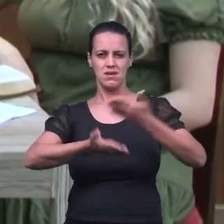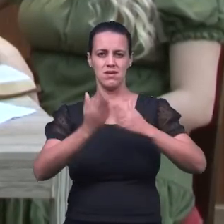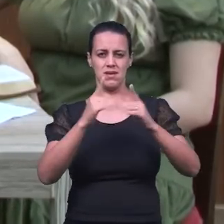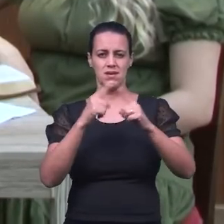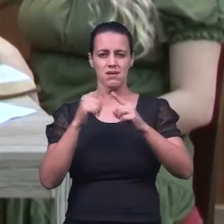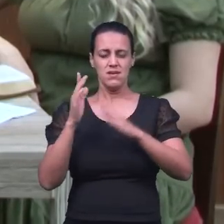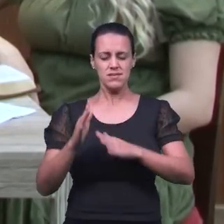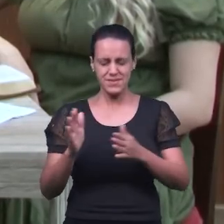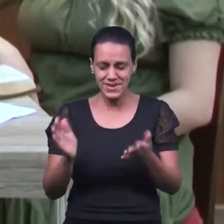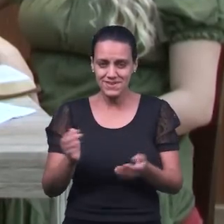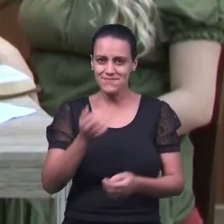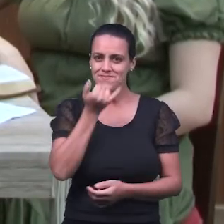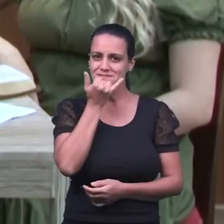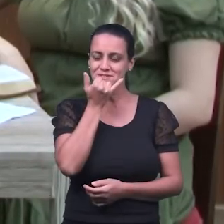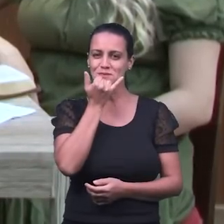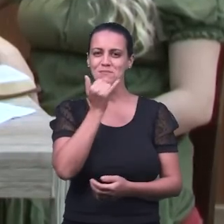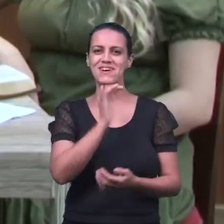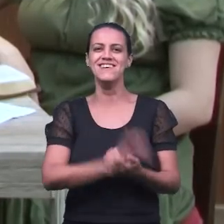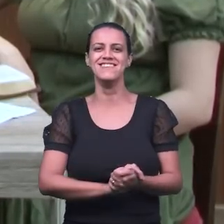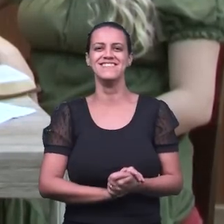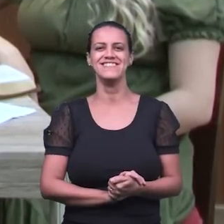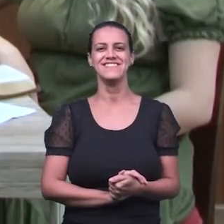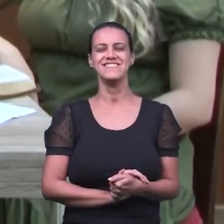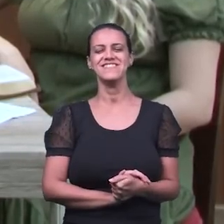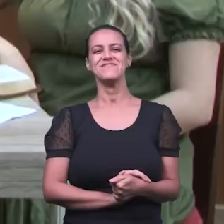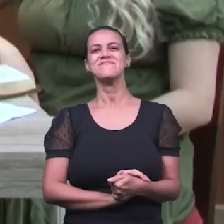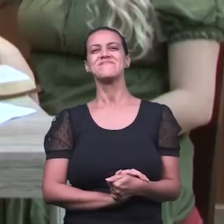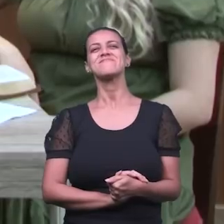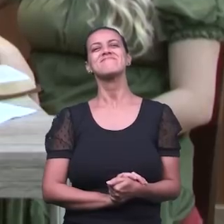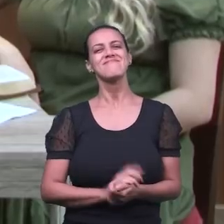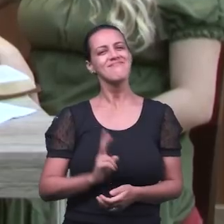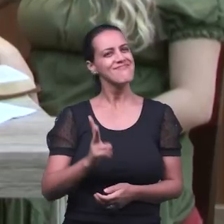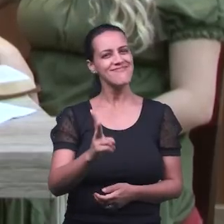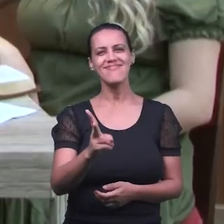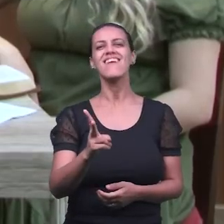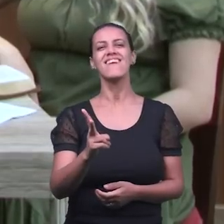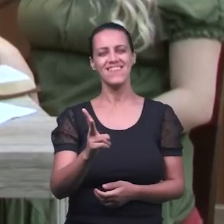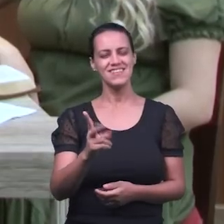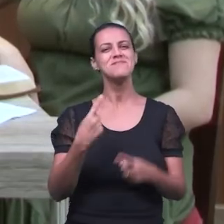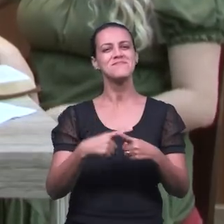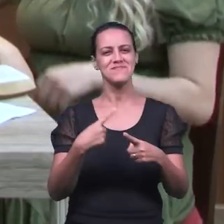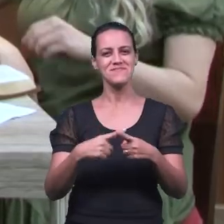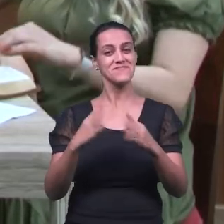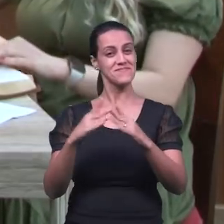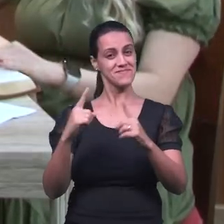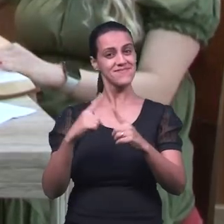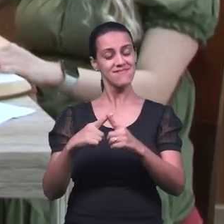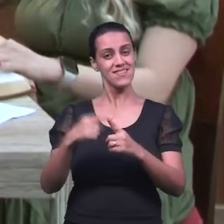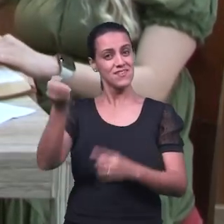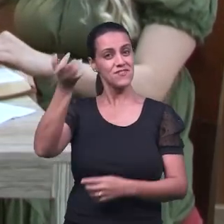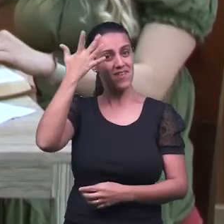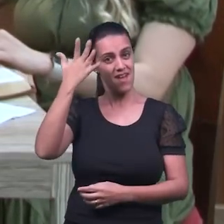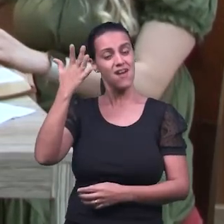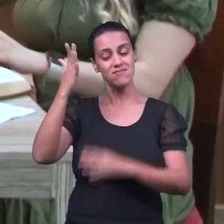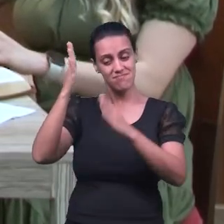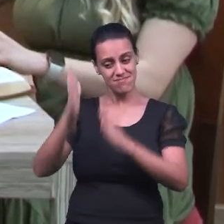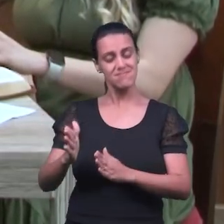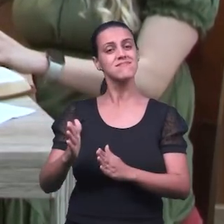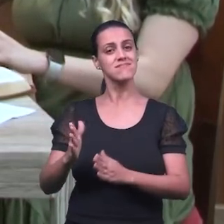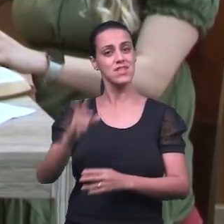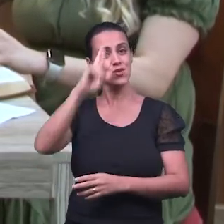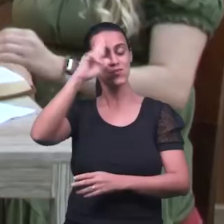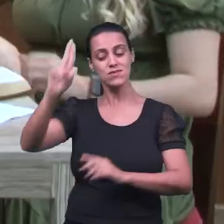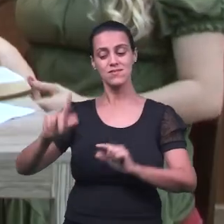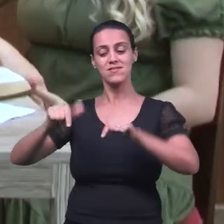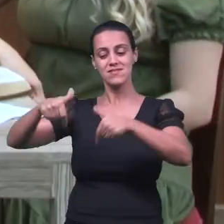igreja e o Senhor Jesus, trabalhando na comunhão. É uma troca constante, não é? Por quê? Porque a igreja é viva e o Senhor está vivo também,